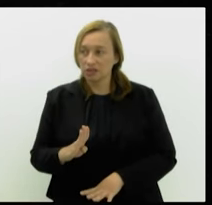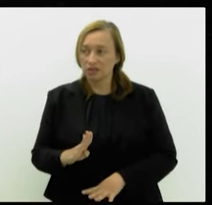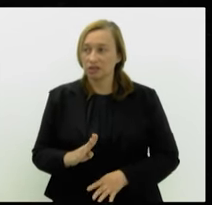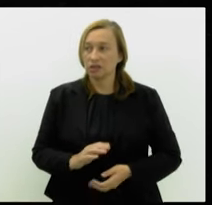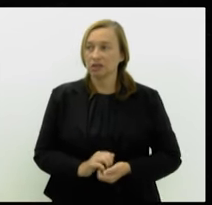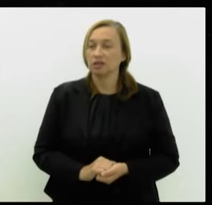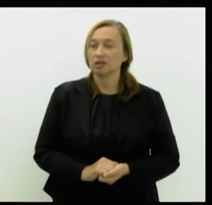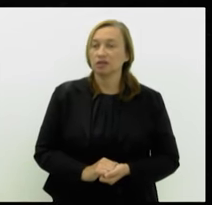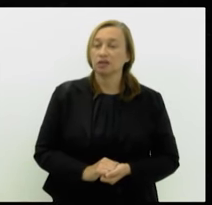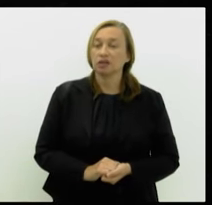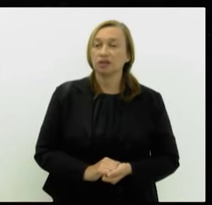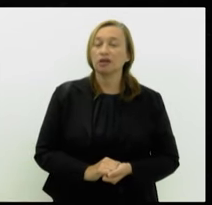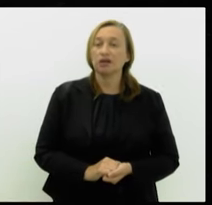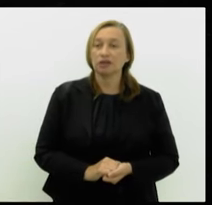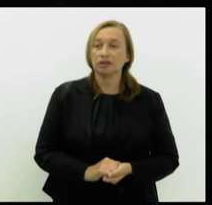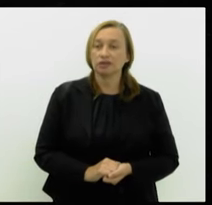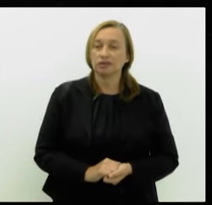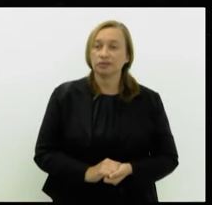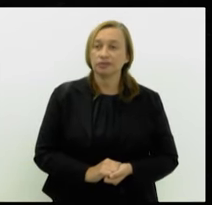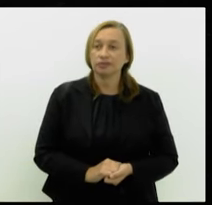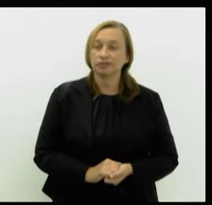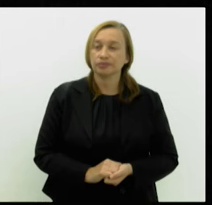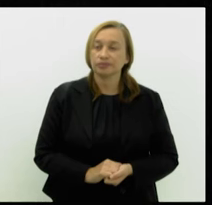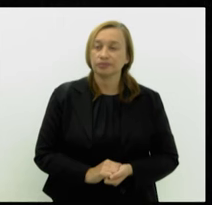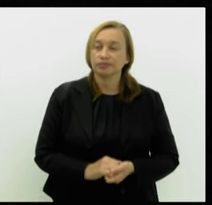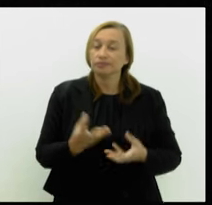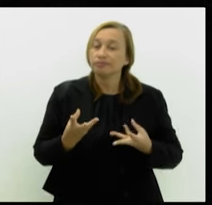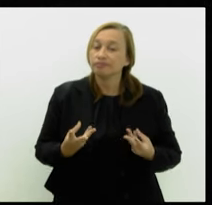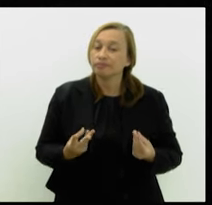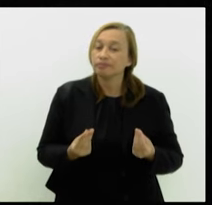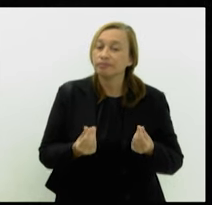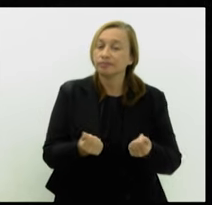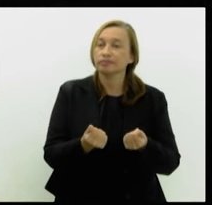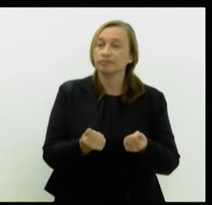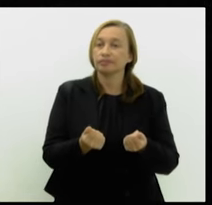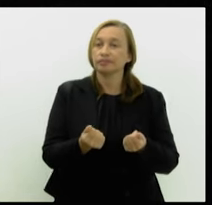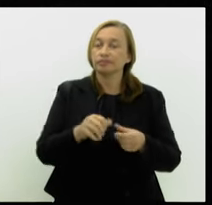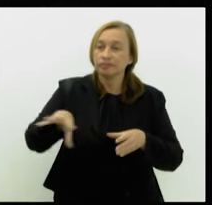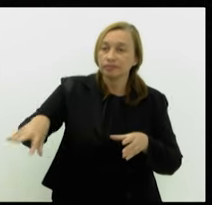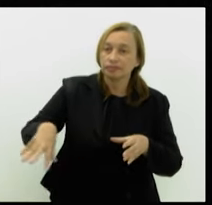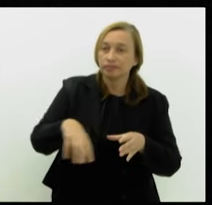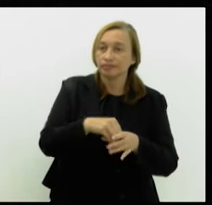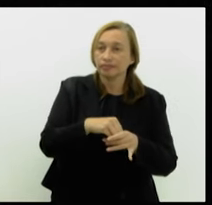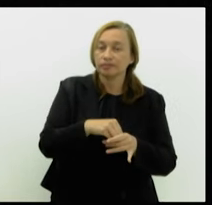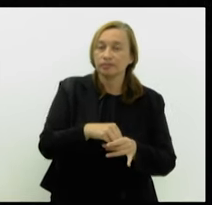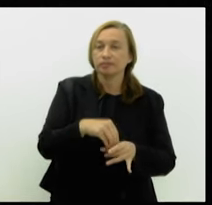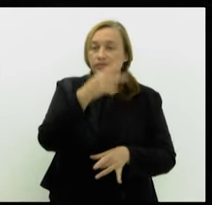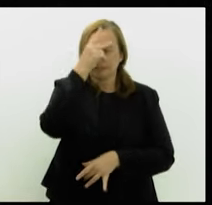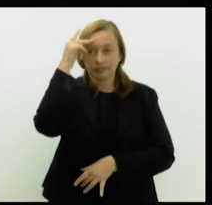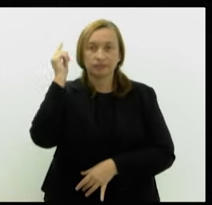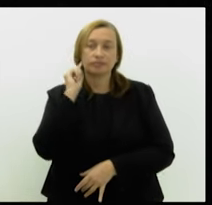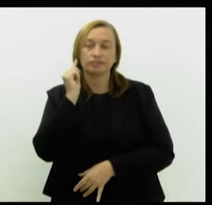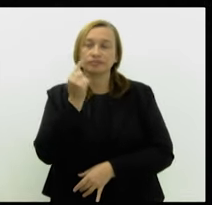em algum momento, a sensibilidade para incluir a pessoa